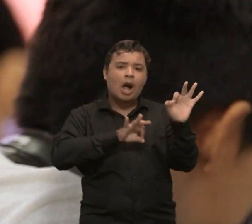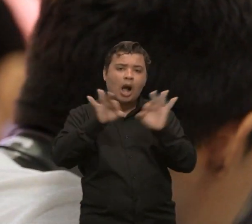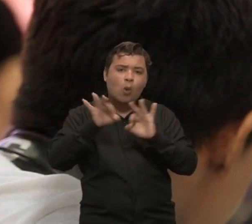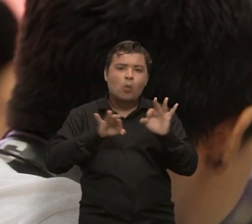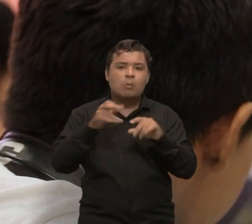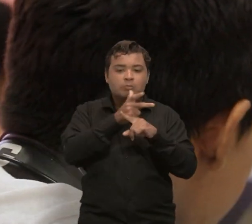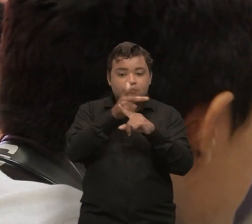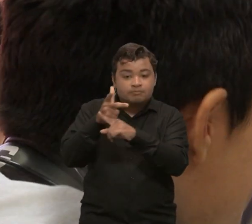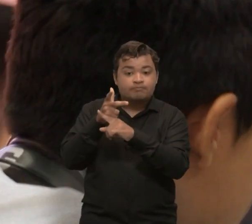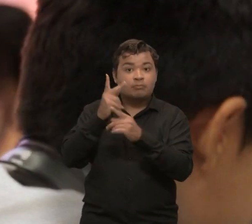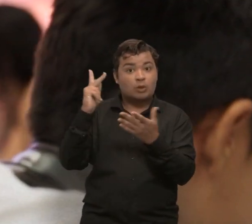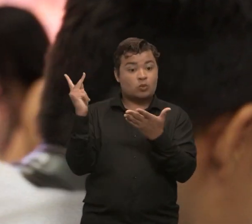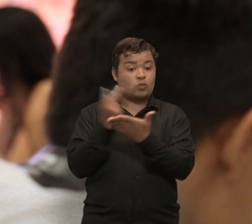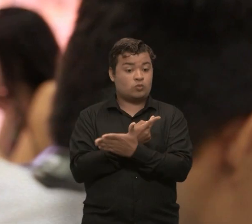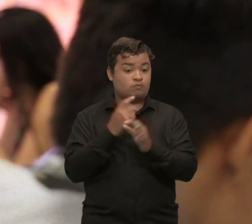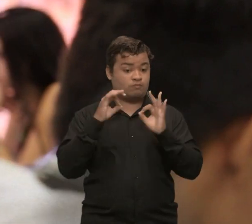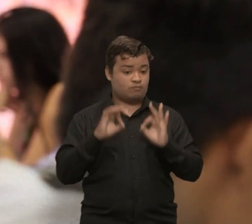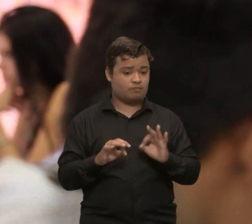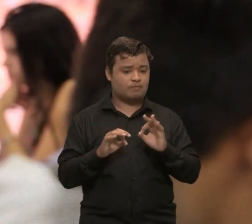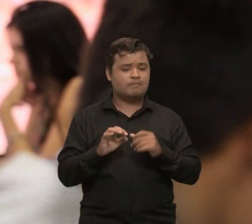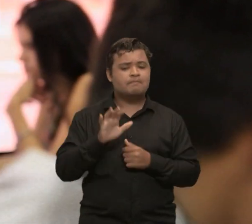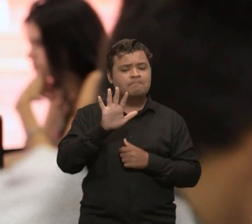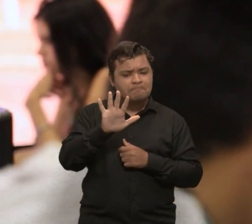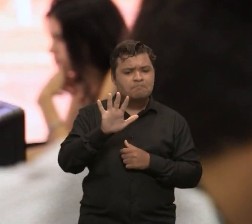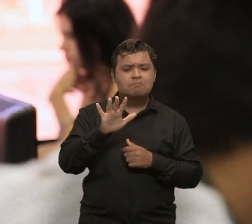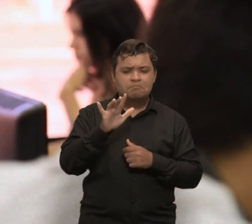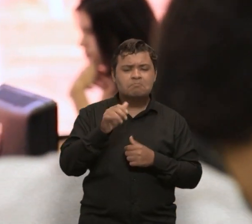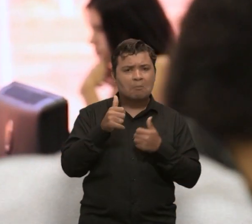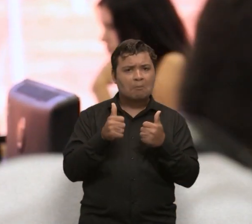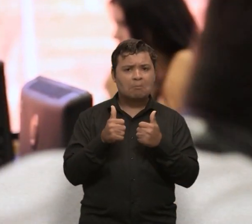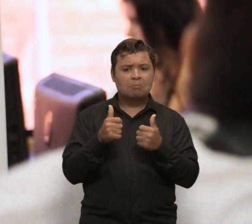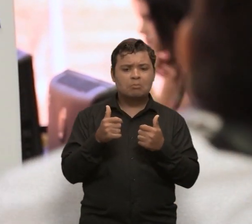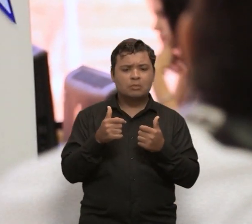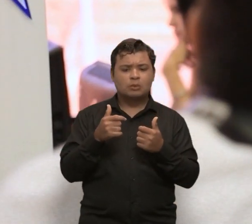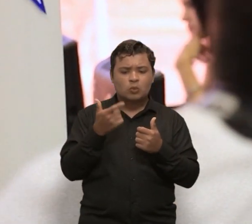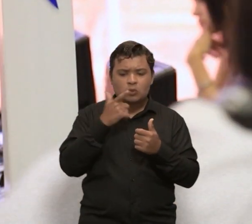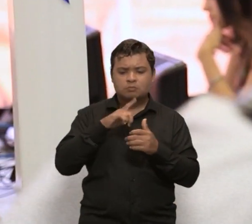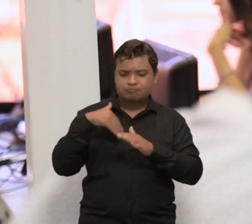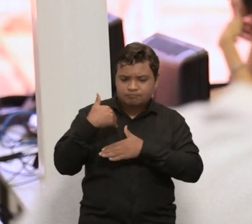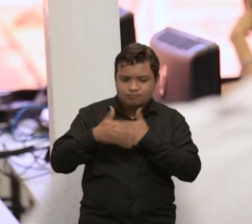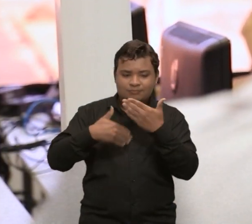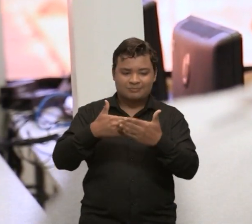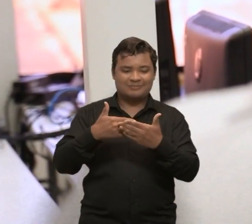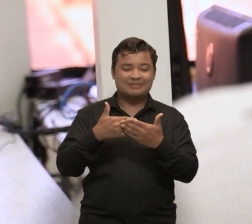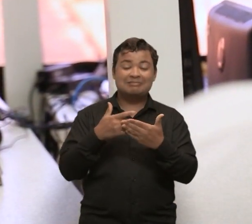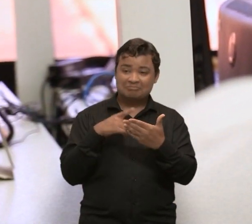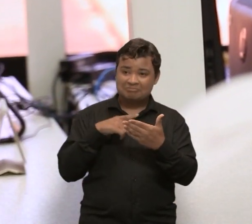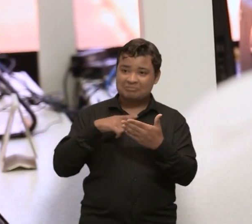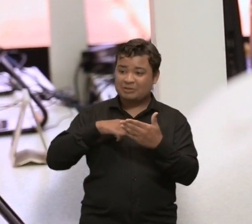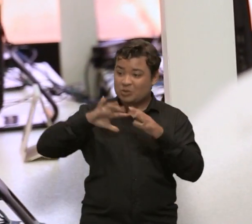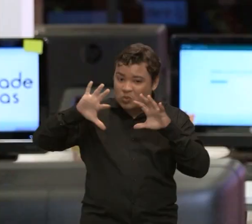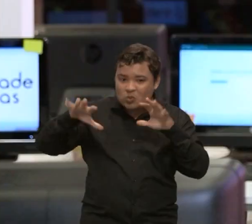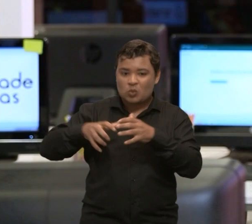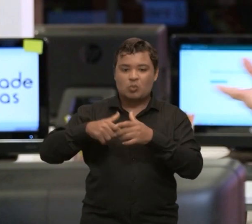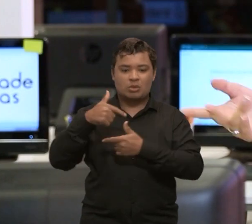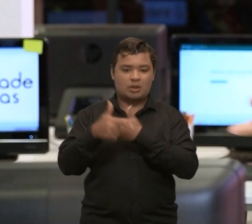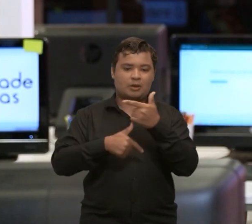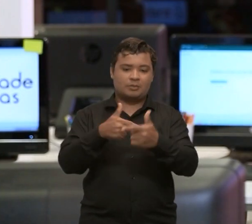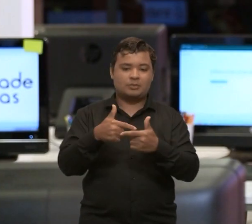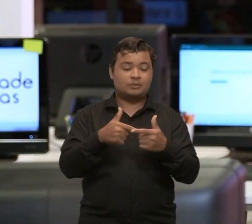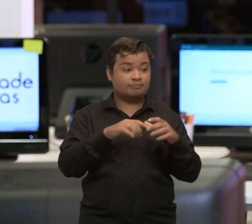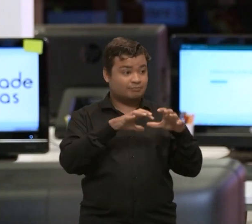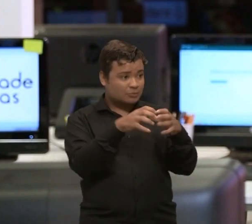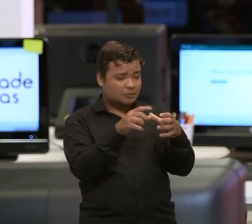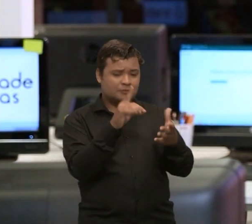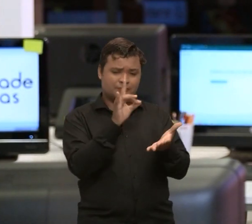gravações, mas de certa forma sim, tudo tem sido, em produção tudo se faz junto, né, em equipe, e a turma